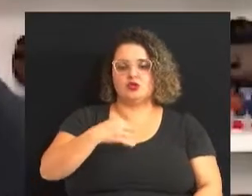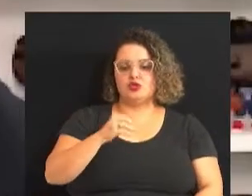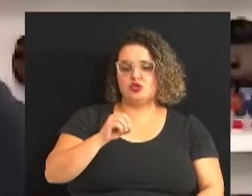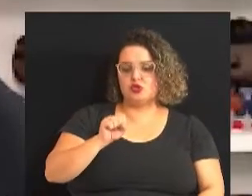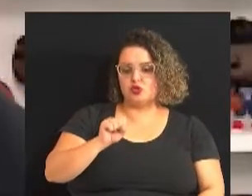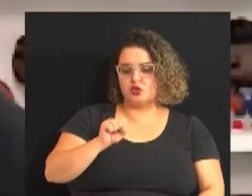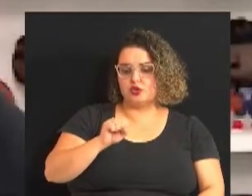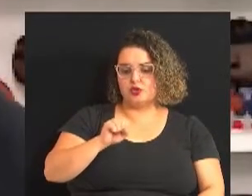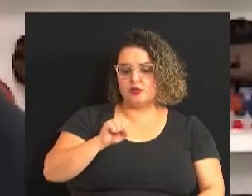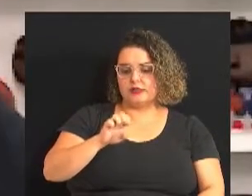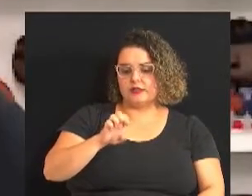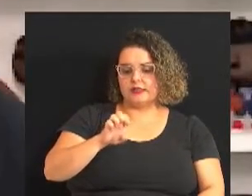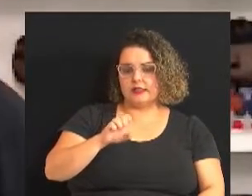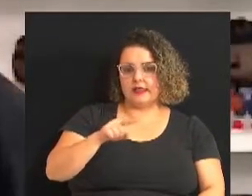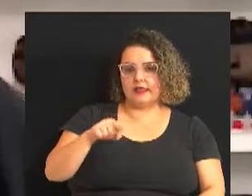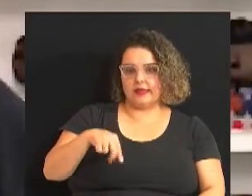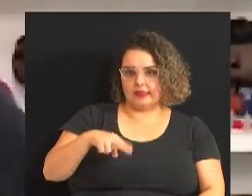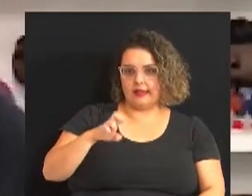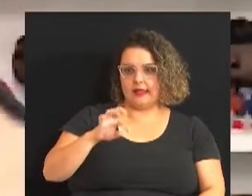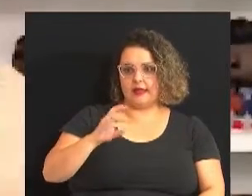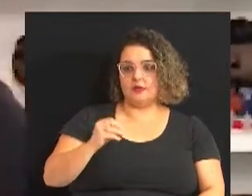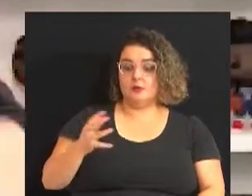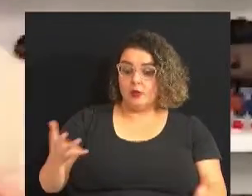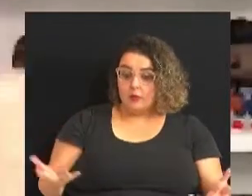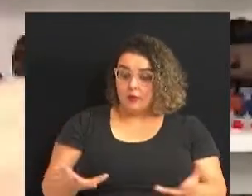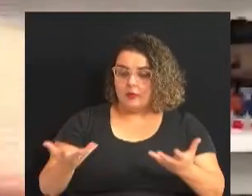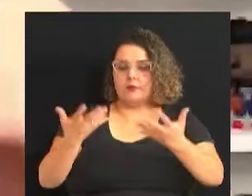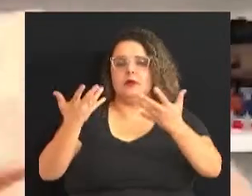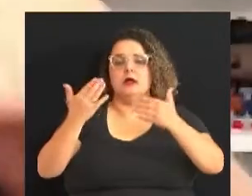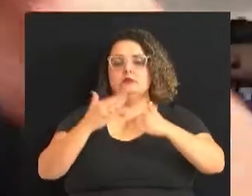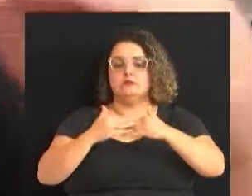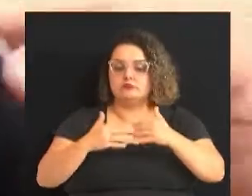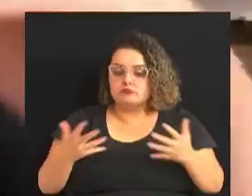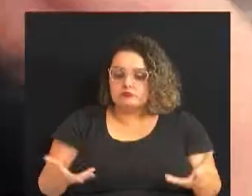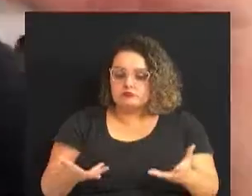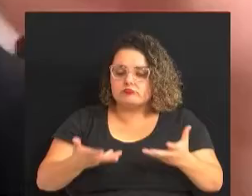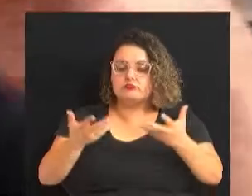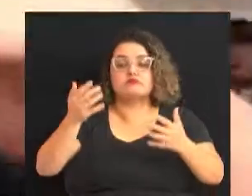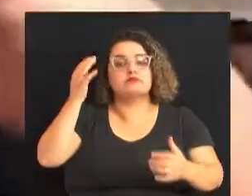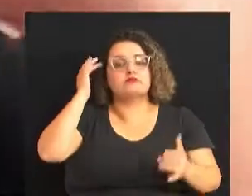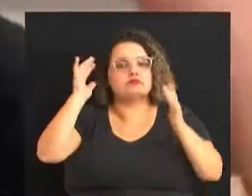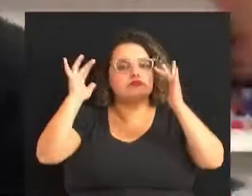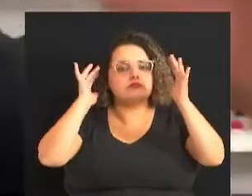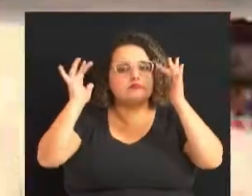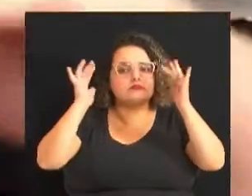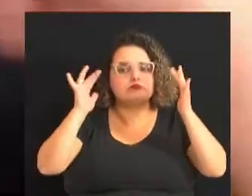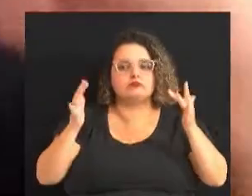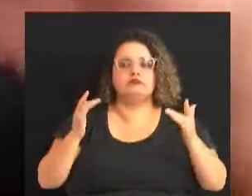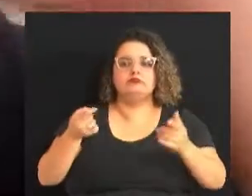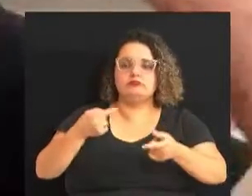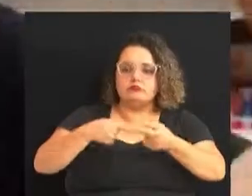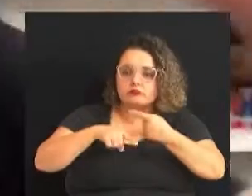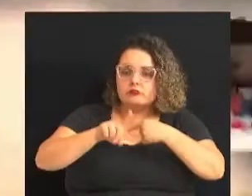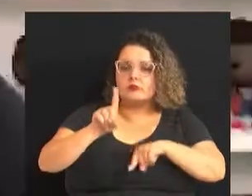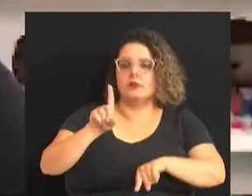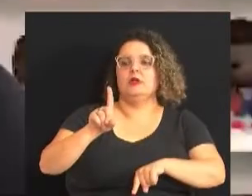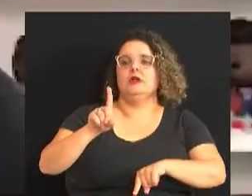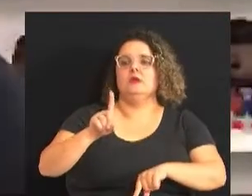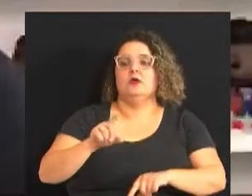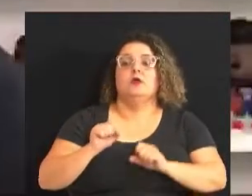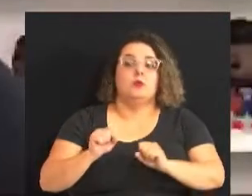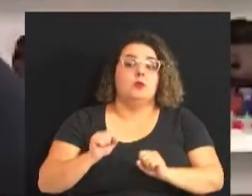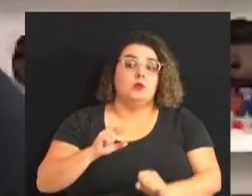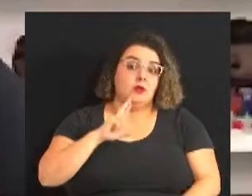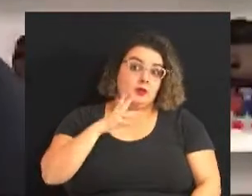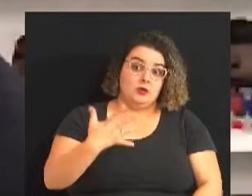para poder realmente sedimentar essa base e começar a pensar em evoluir, em poder colher